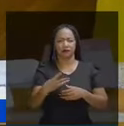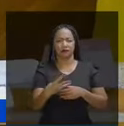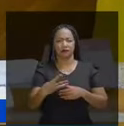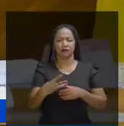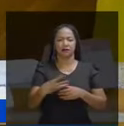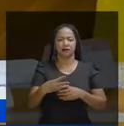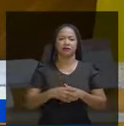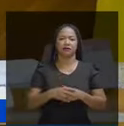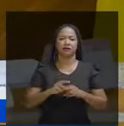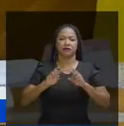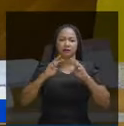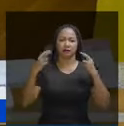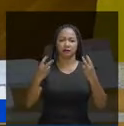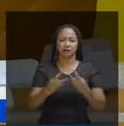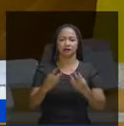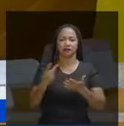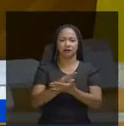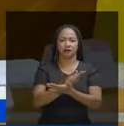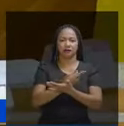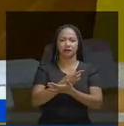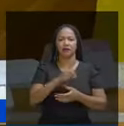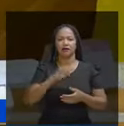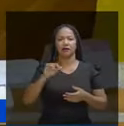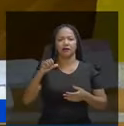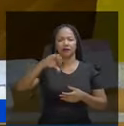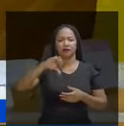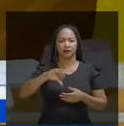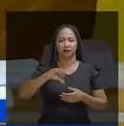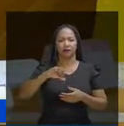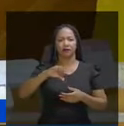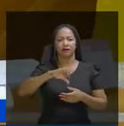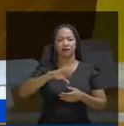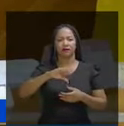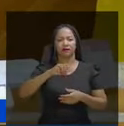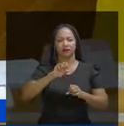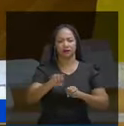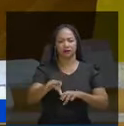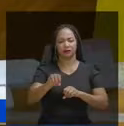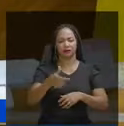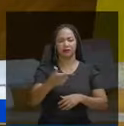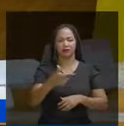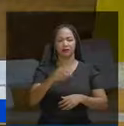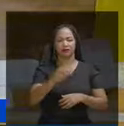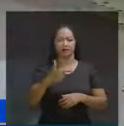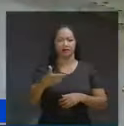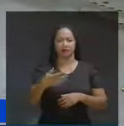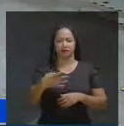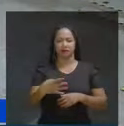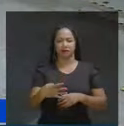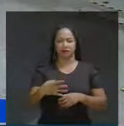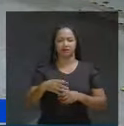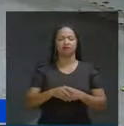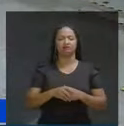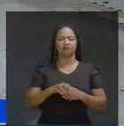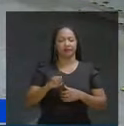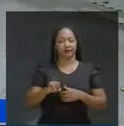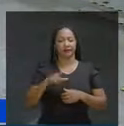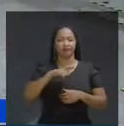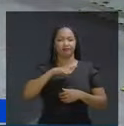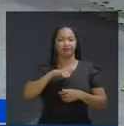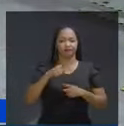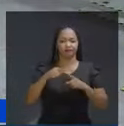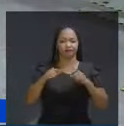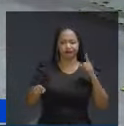ordinária que aconteceu no dia 9/9/2024. Perguntando se há algum óbice para